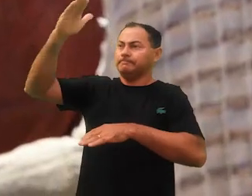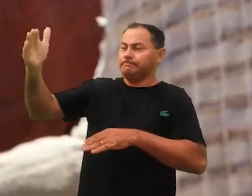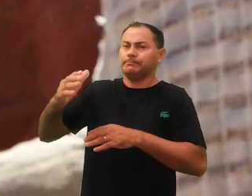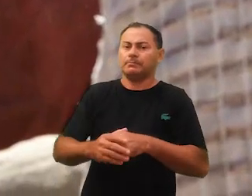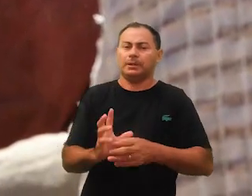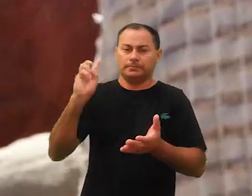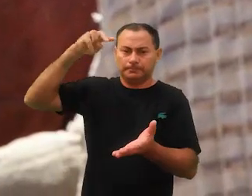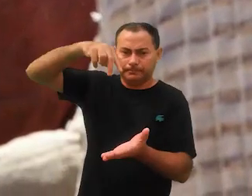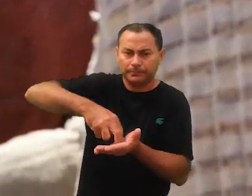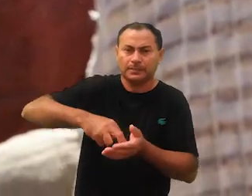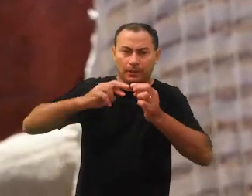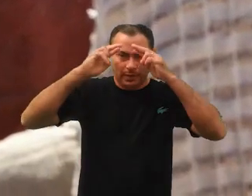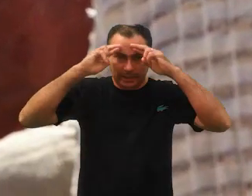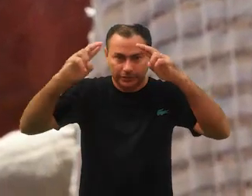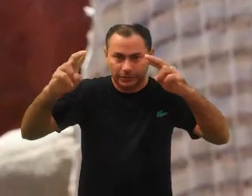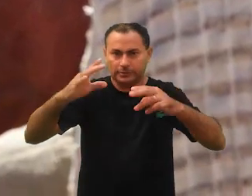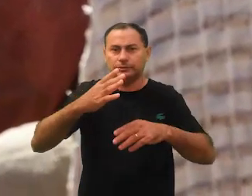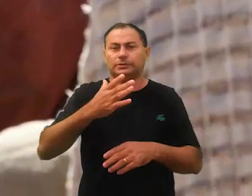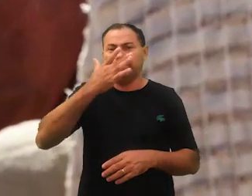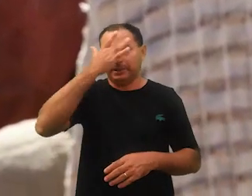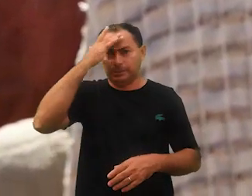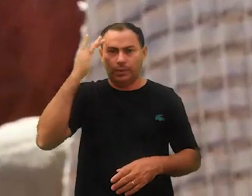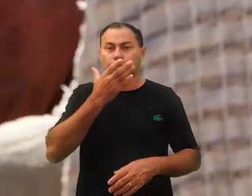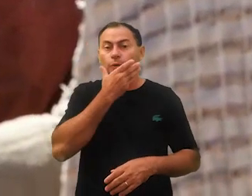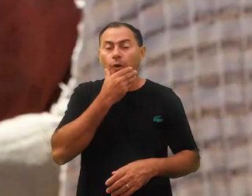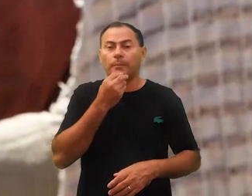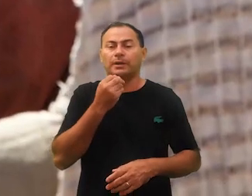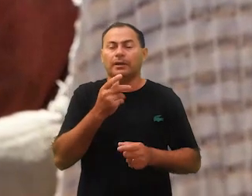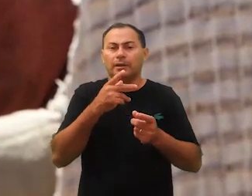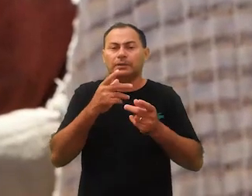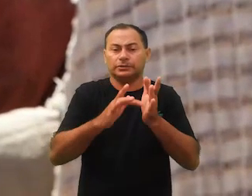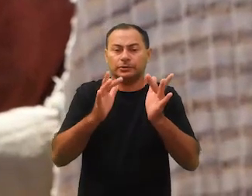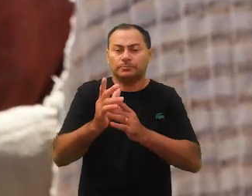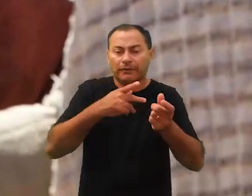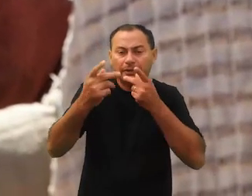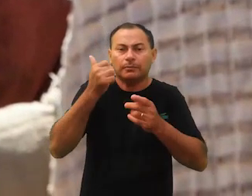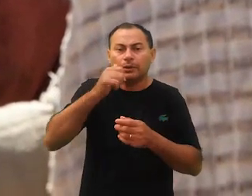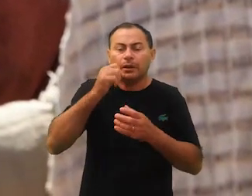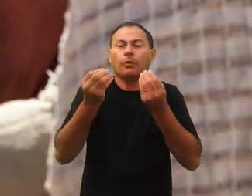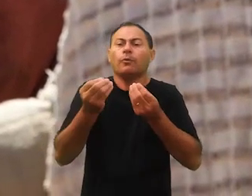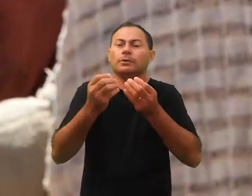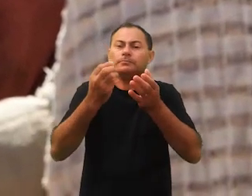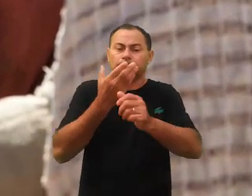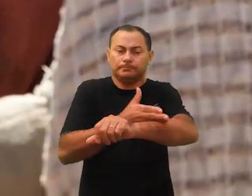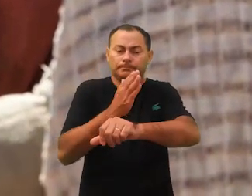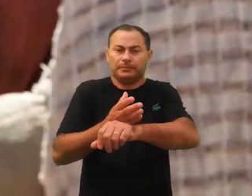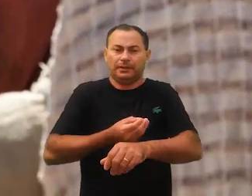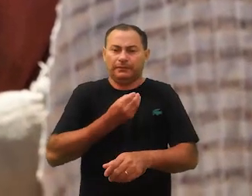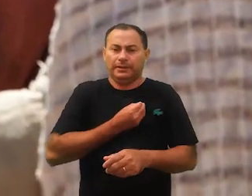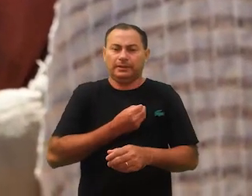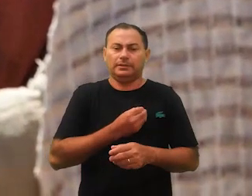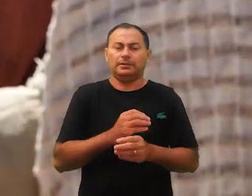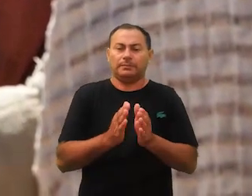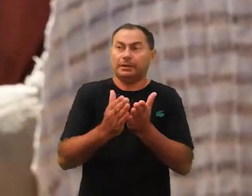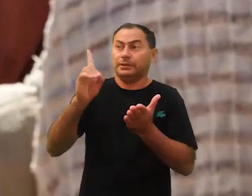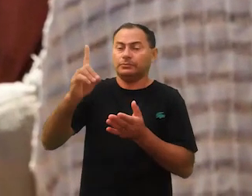montanha, foi para participarem de um retiro de homens, porque aqui Jesus está falando sobre mulheres, como aplicar as Escrituras na vida